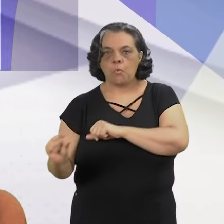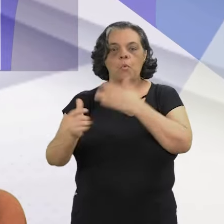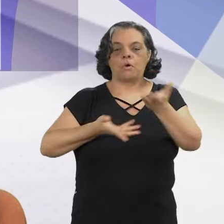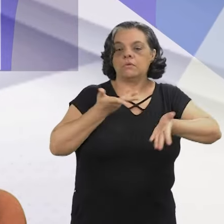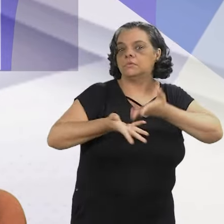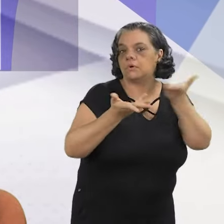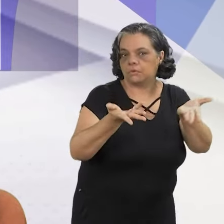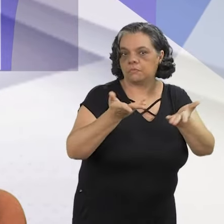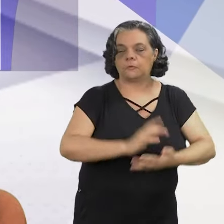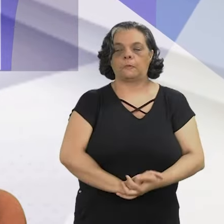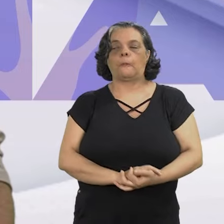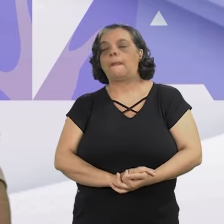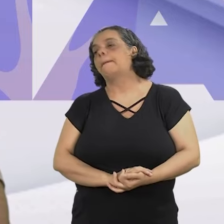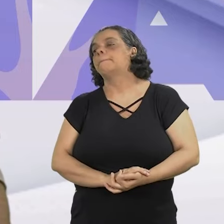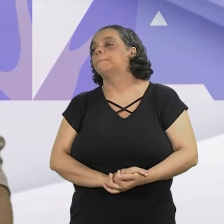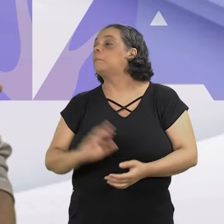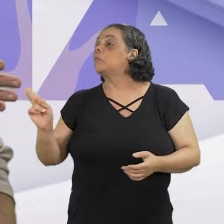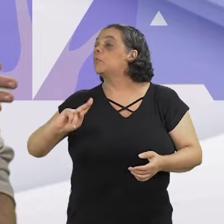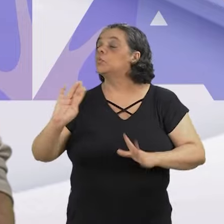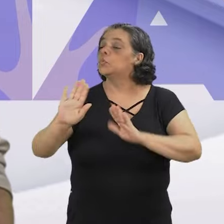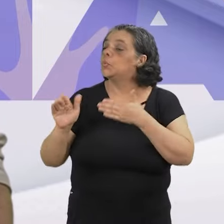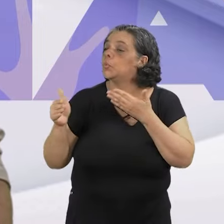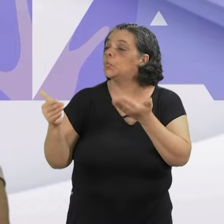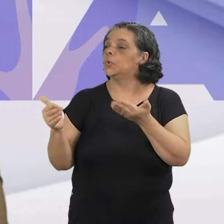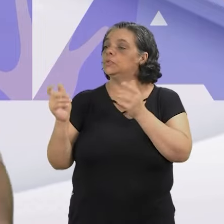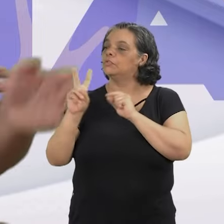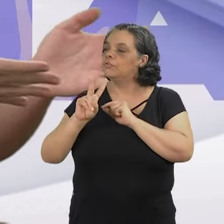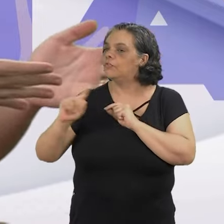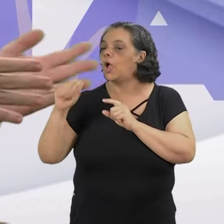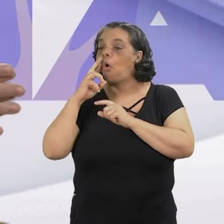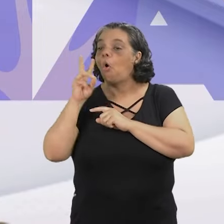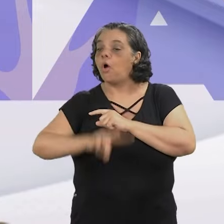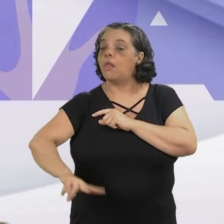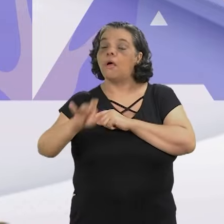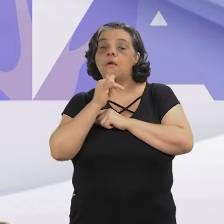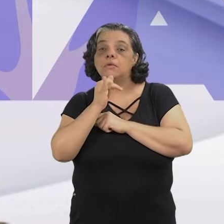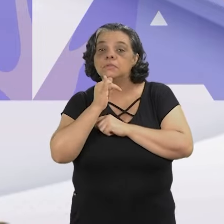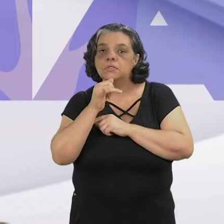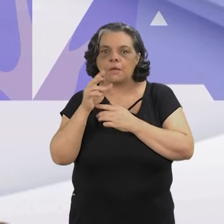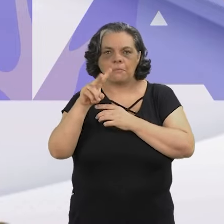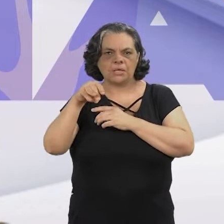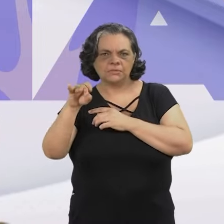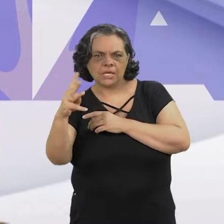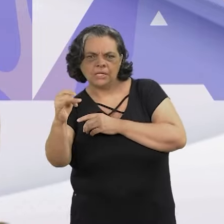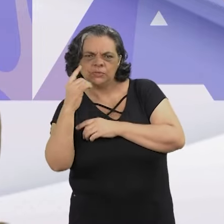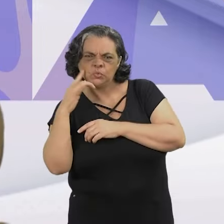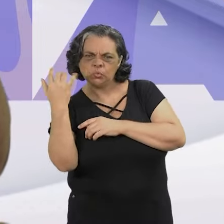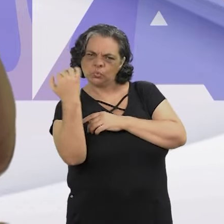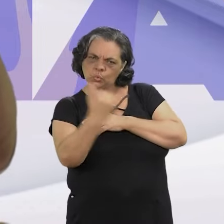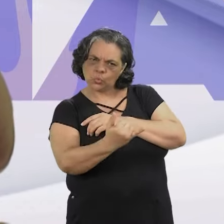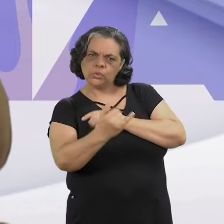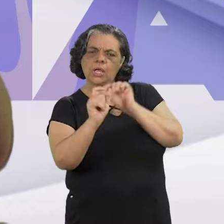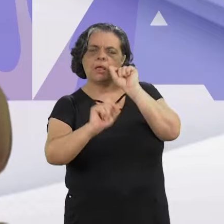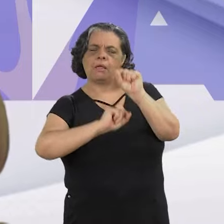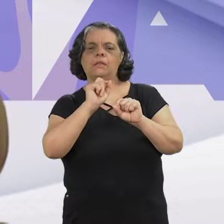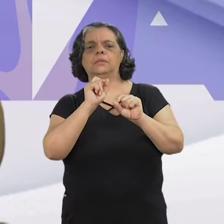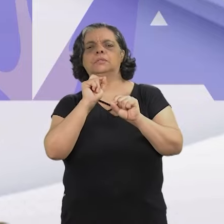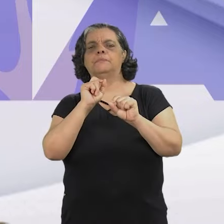tratamento né professora e quando a gente vai olhar esses exemplos que Martin trouxe acaba sendo tendo